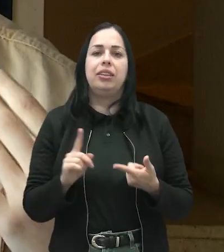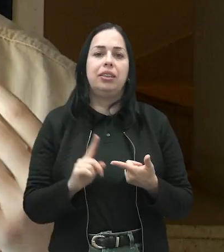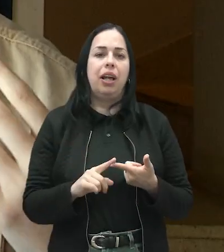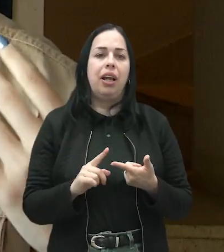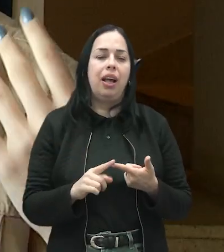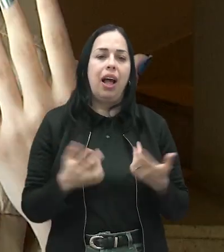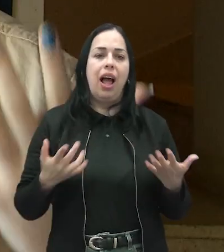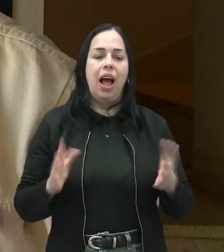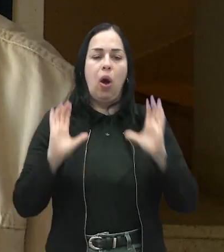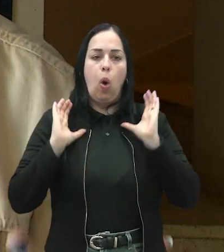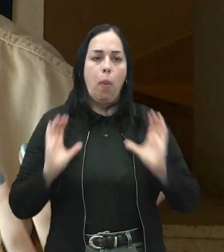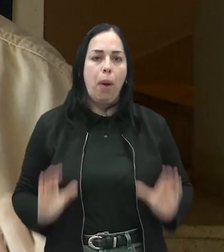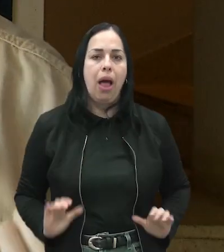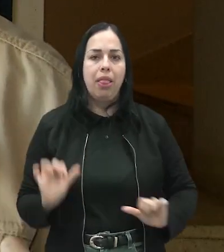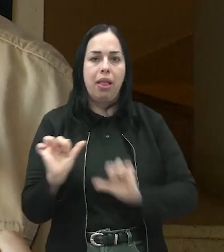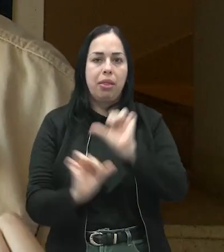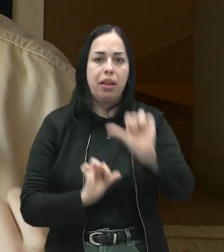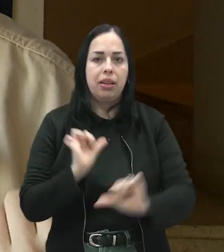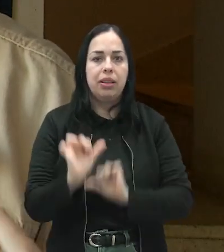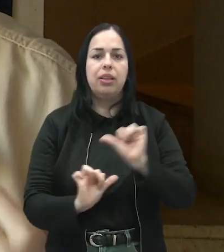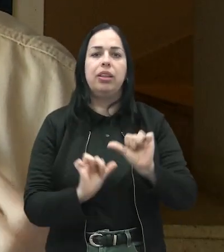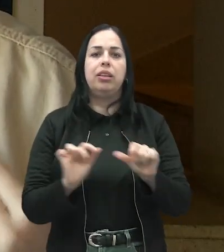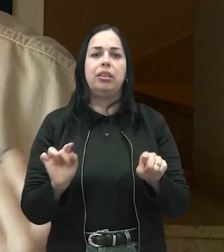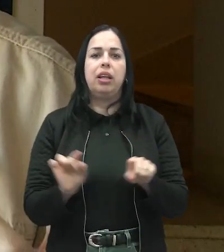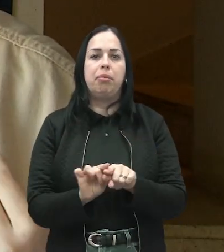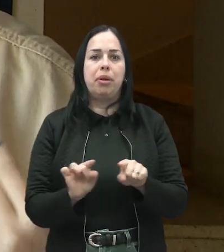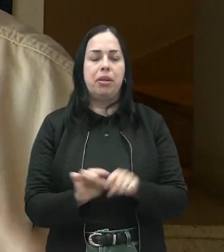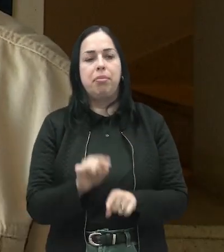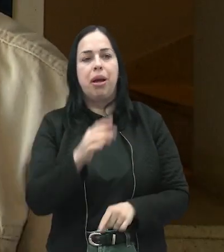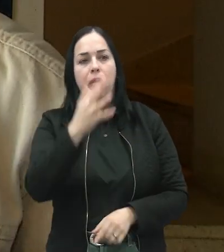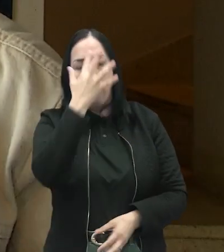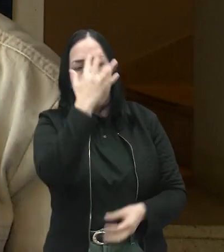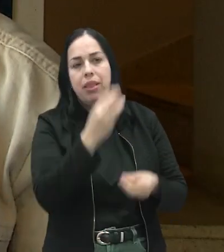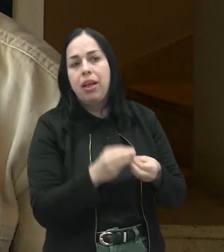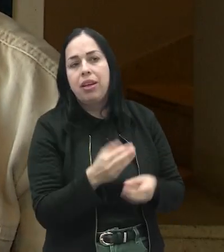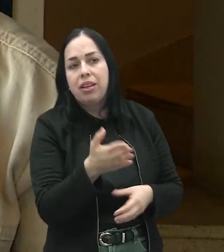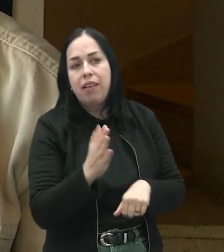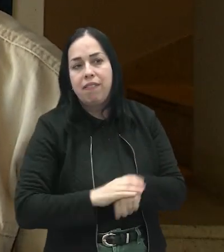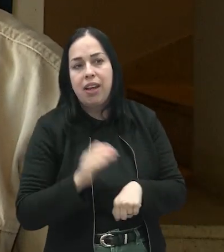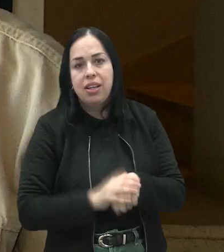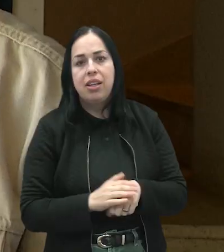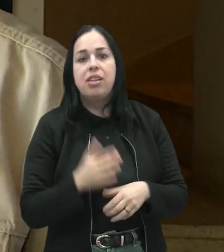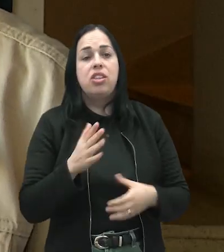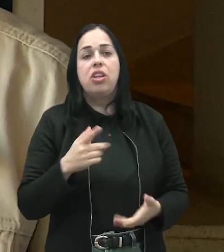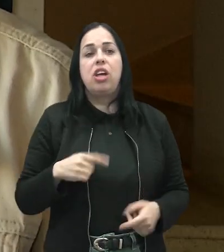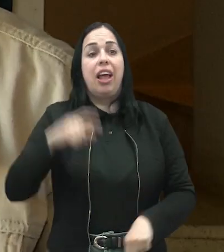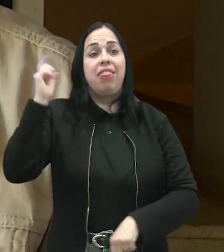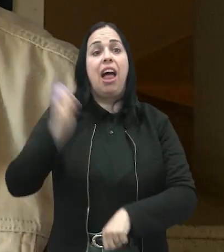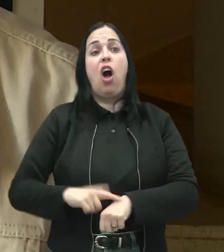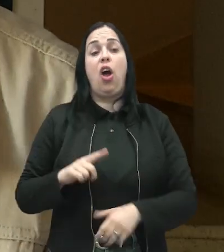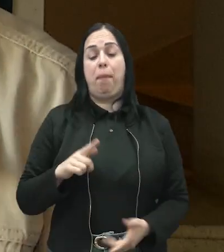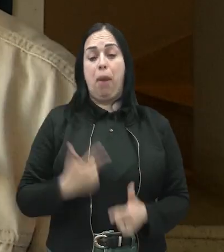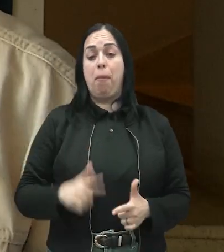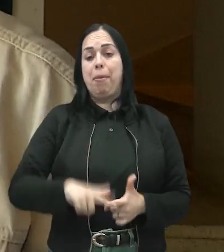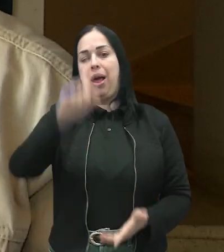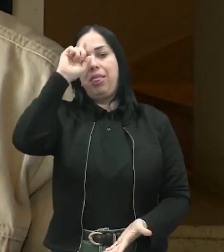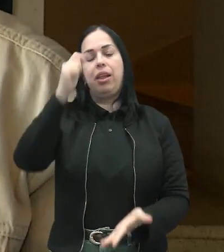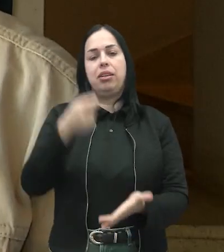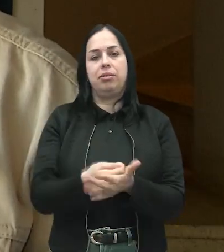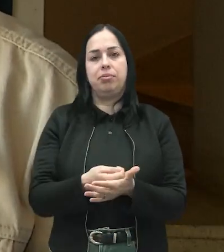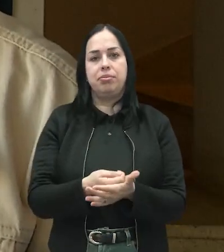está procurando justificar o seu comportamento, ou se quer entender por que você fez alguma coisa. Você só quer resolver o